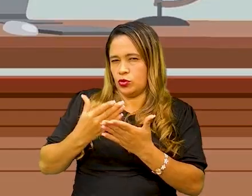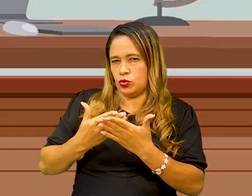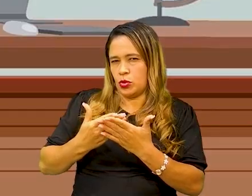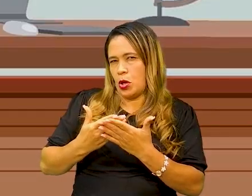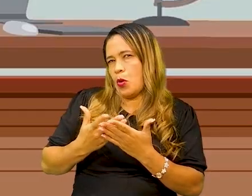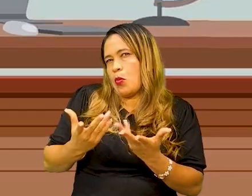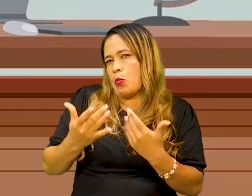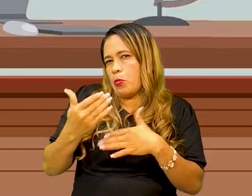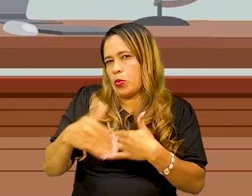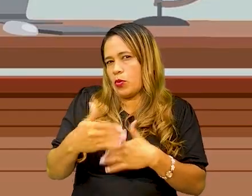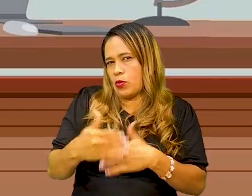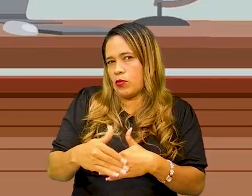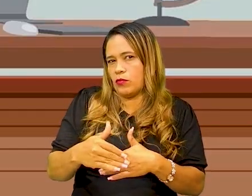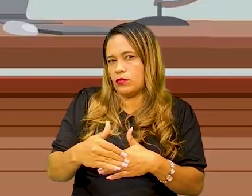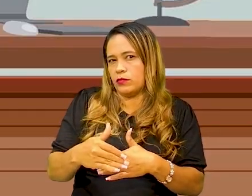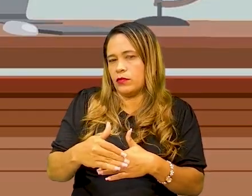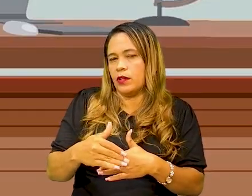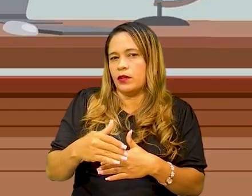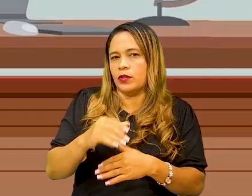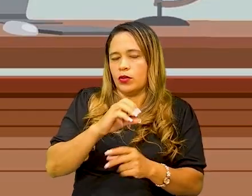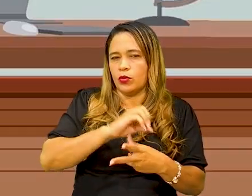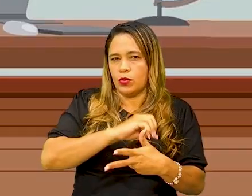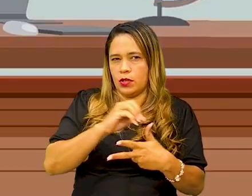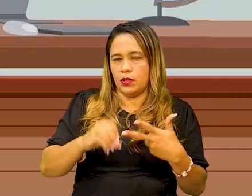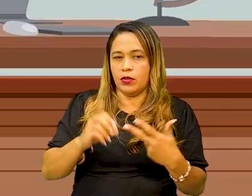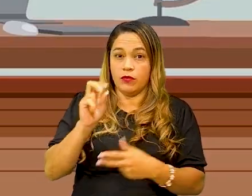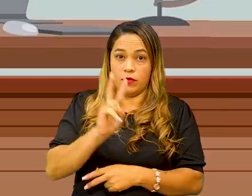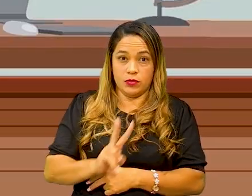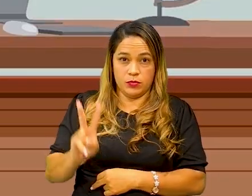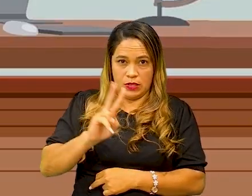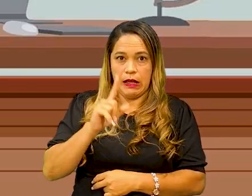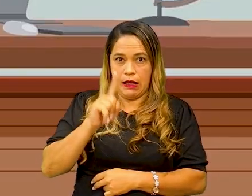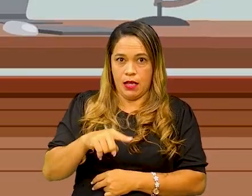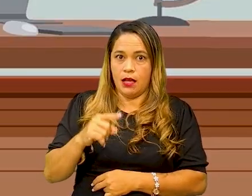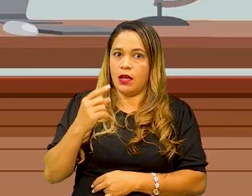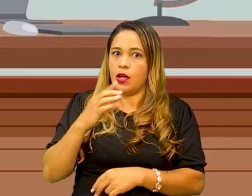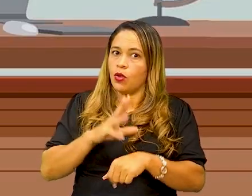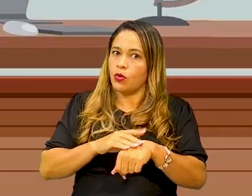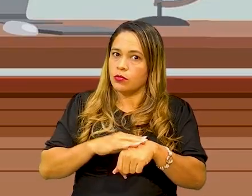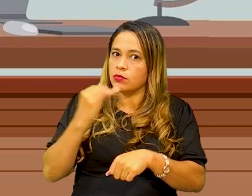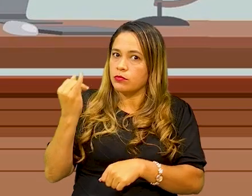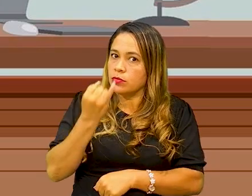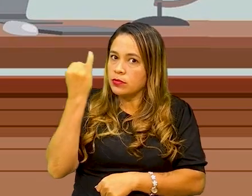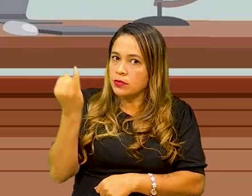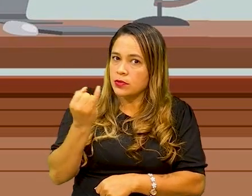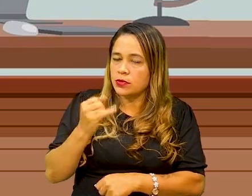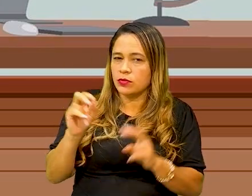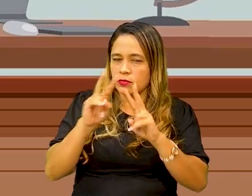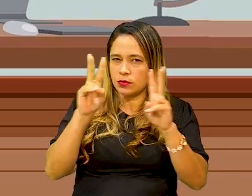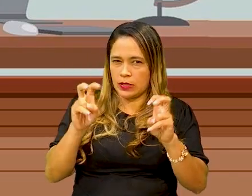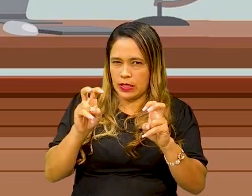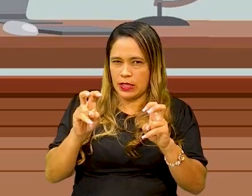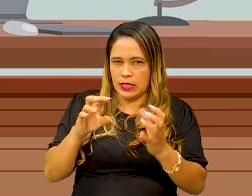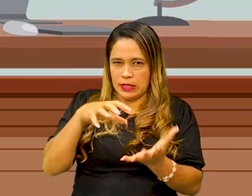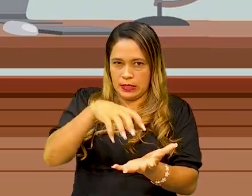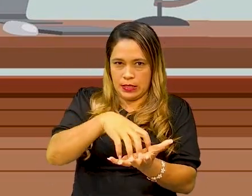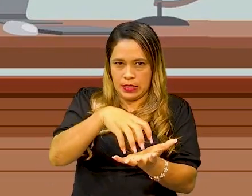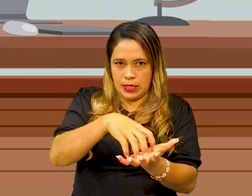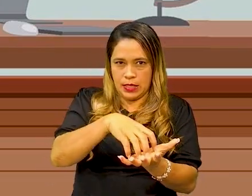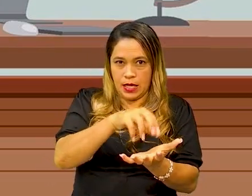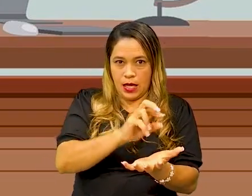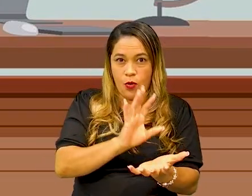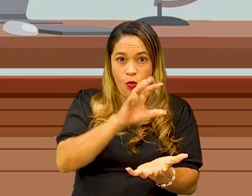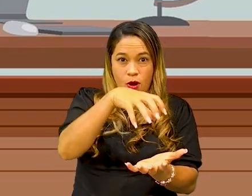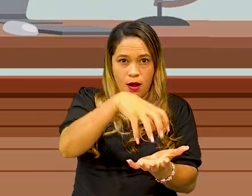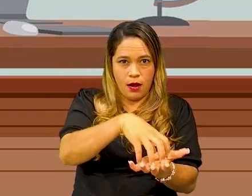do Enem, seja um vestibular, elas são doenças muito importantes. Geralmente nesse tema chamado reino Monera, que é o nosso foco de estudo